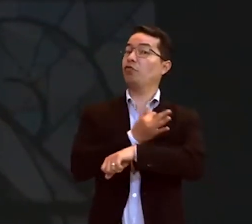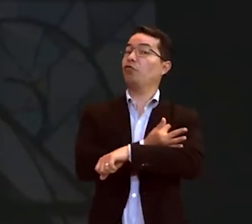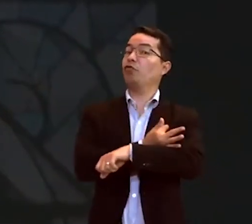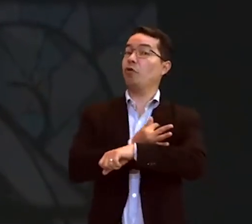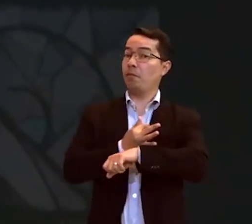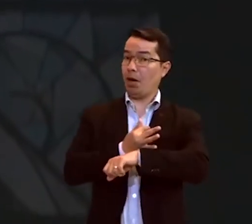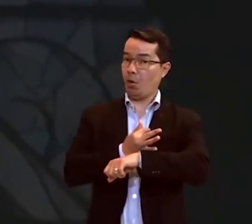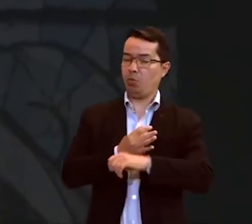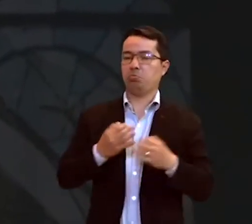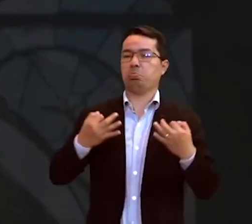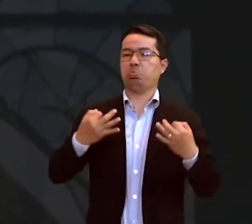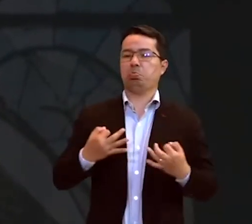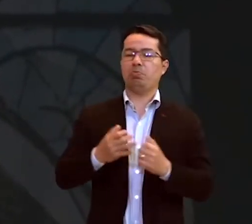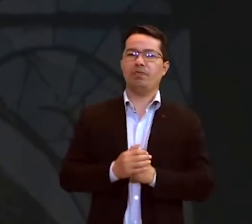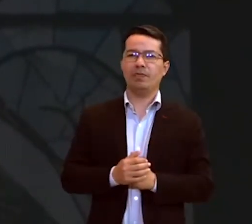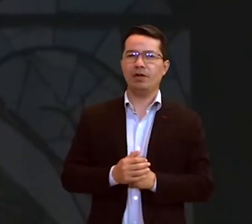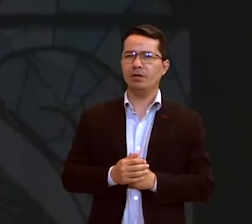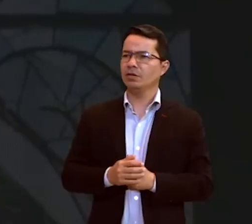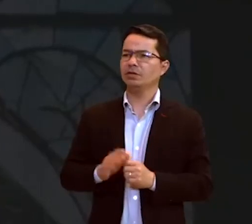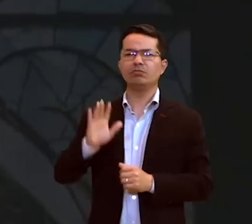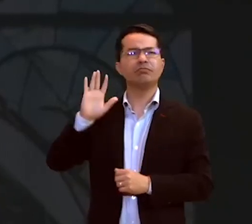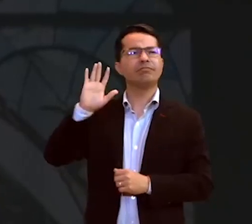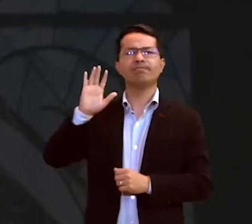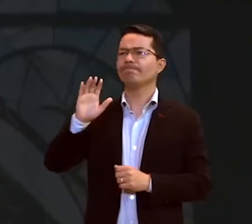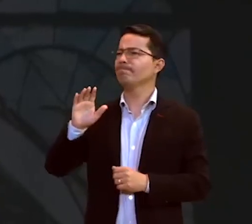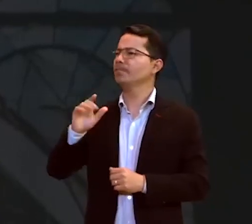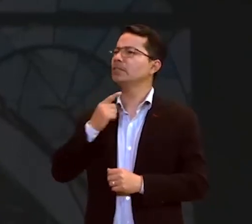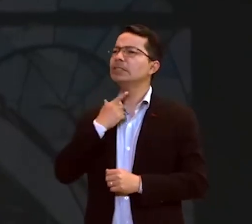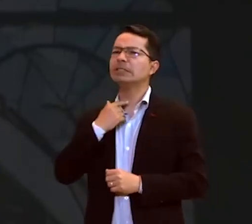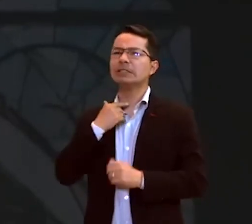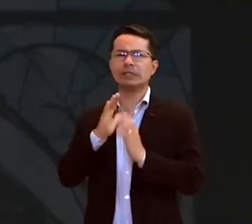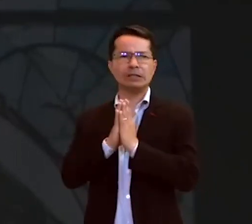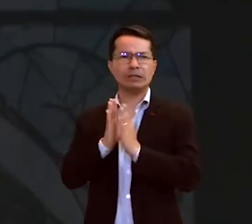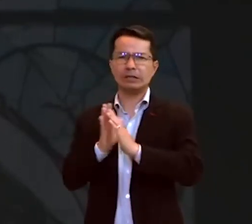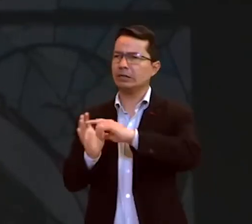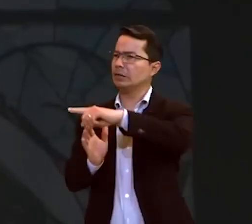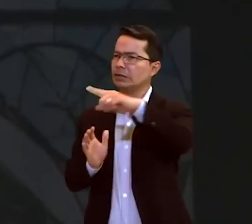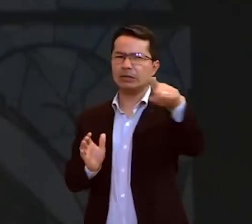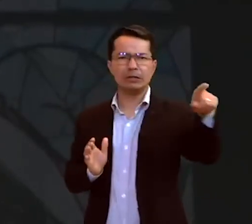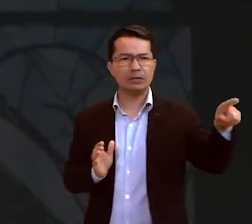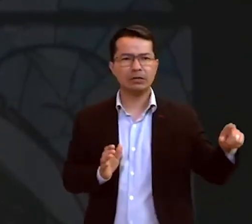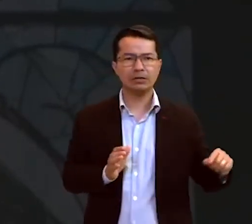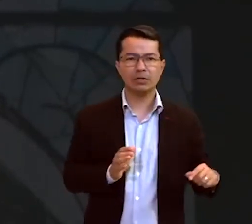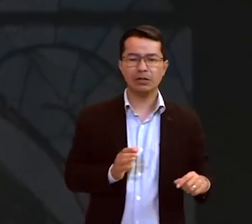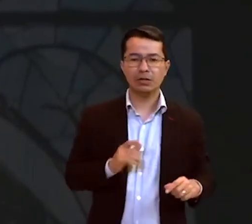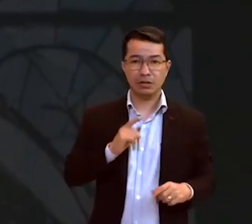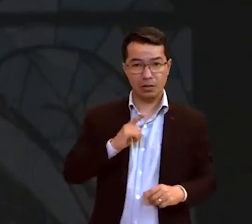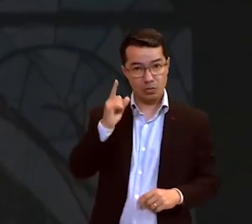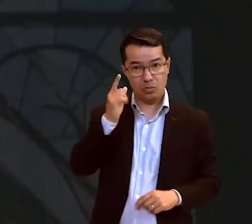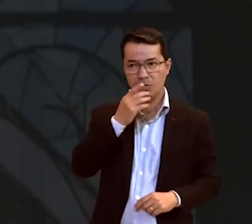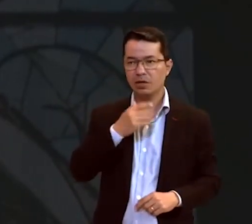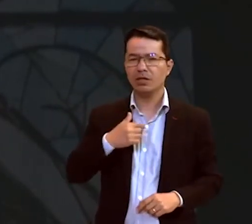gente foi, tal, e um irmão falou, olha, eu estou trabalhando, eu sou grato a Deus pelo meu trabalho.